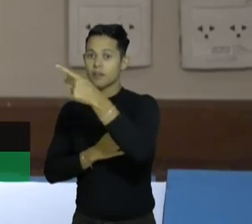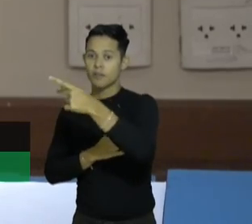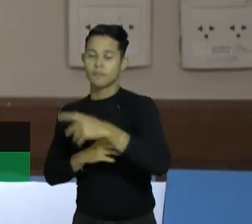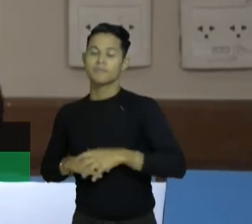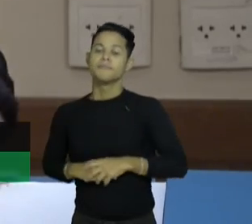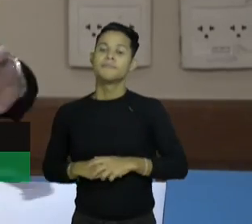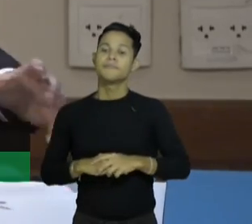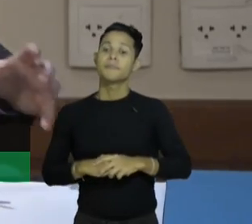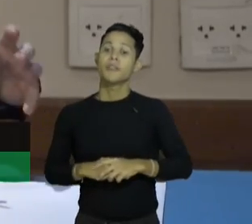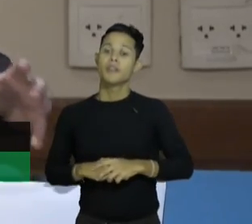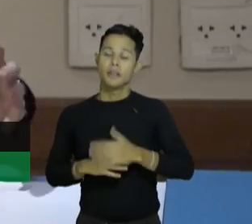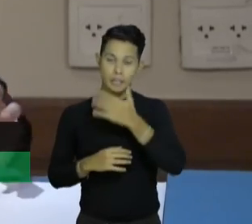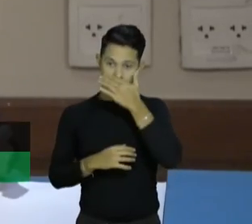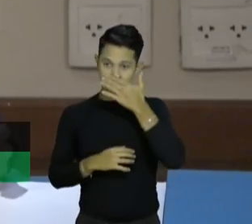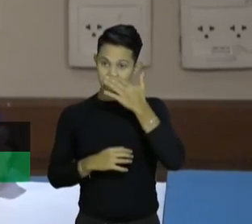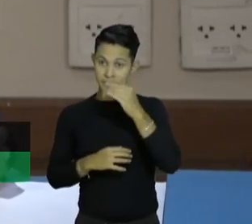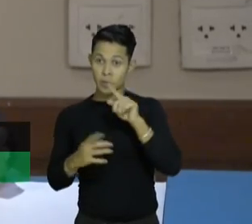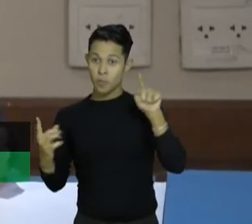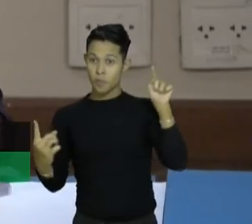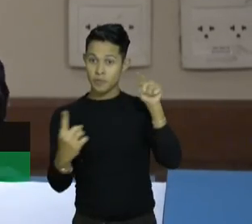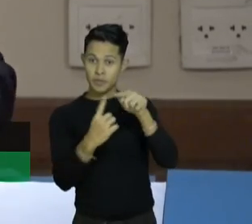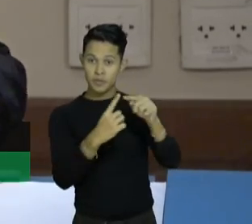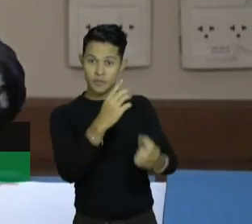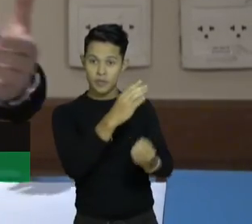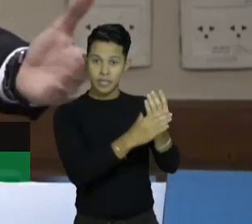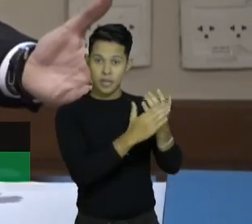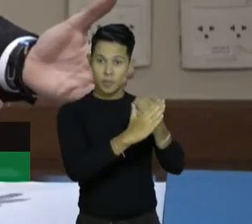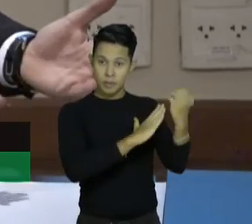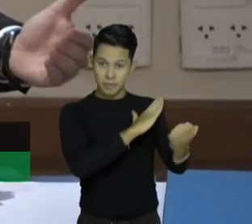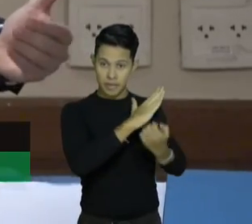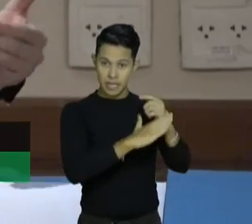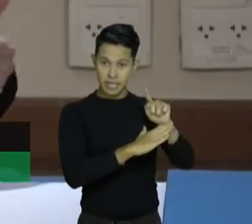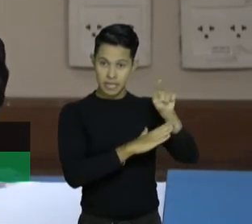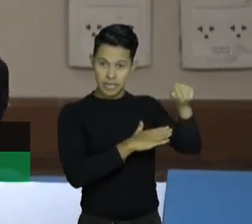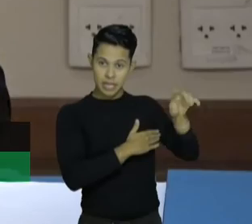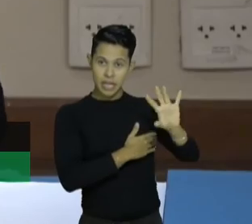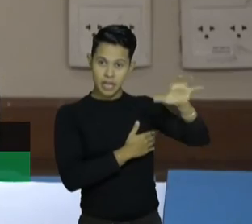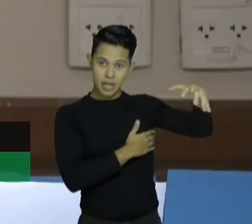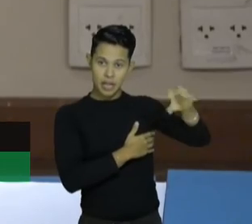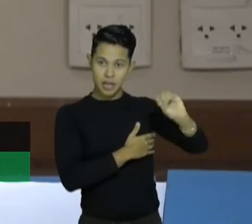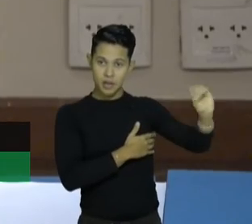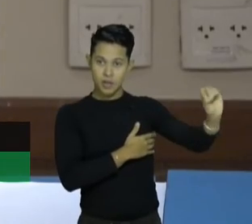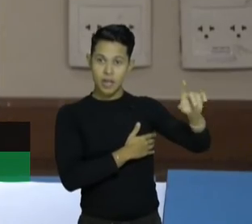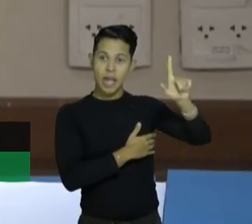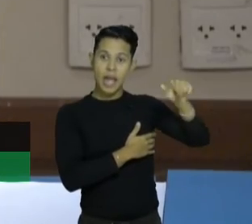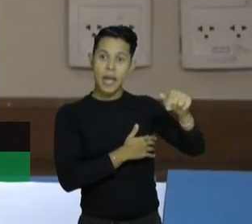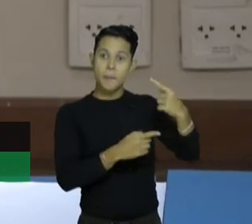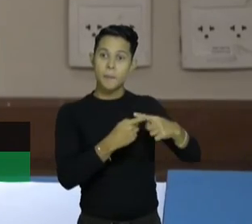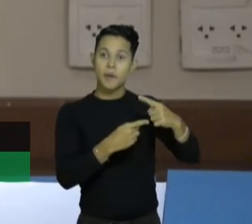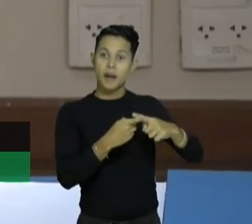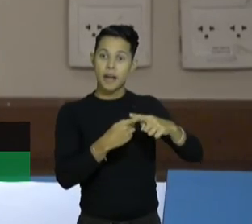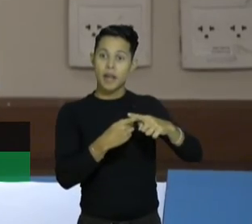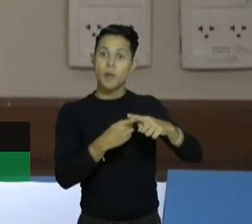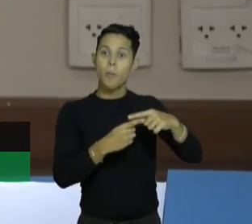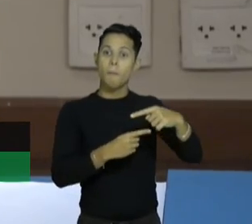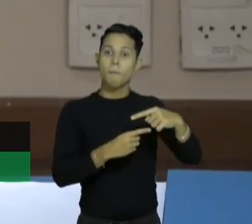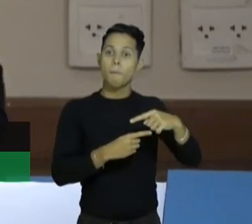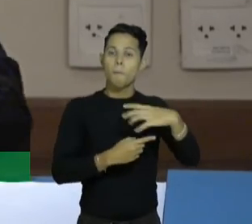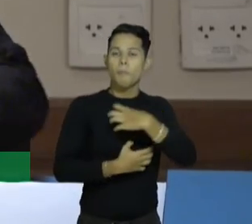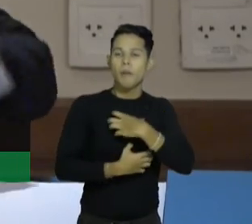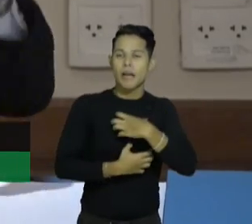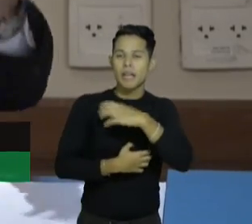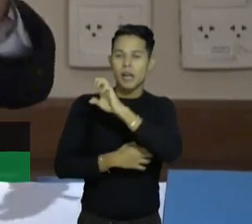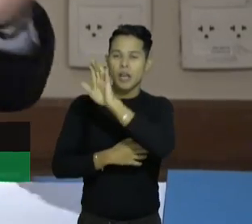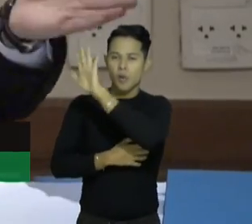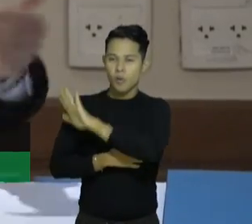ideia de instalar essa empresa no Oeste Catarinense é que amanhã ou depois na medida em que o padrão europeu venha chegando no Brasil no Merco Sul a gente já tá instalado e já vai